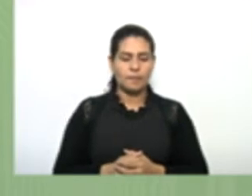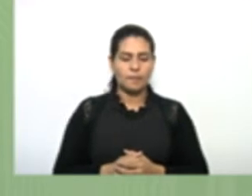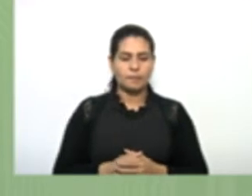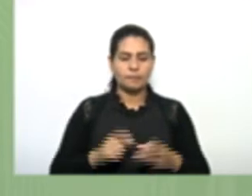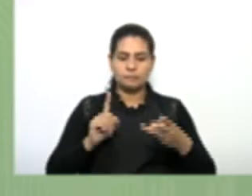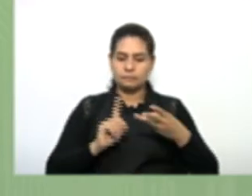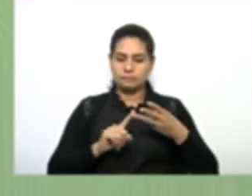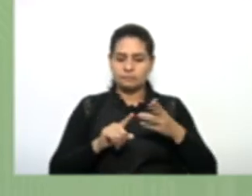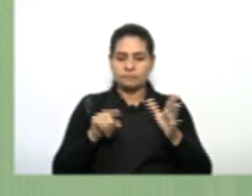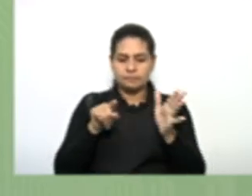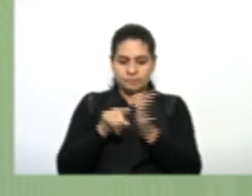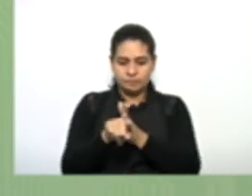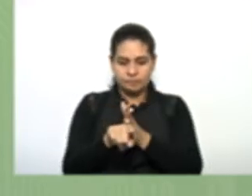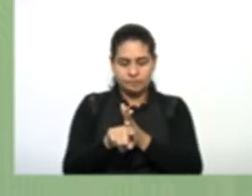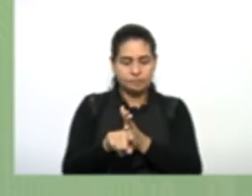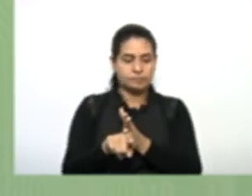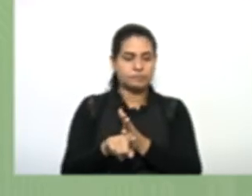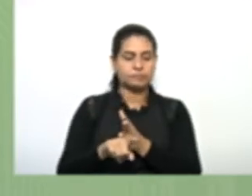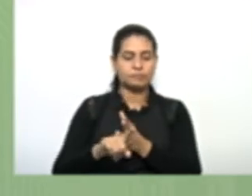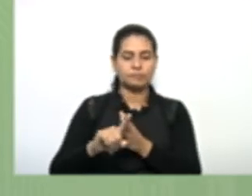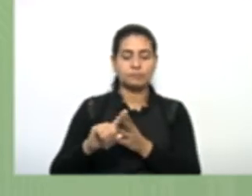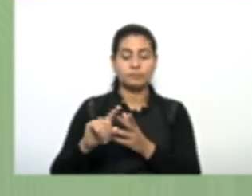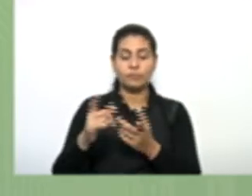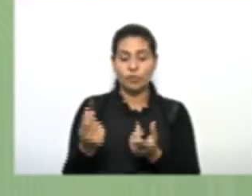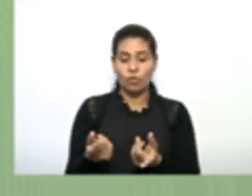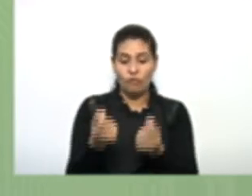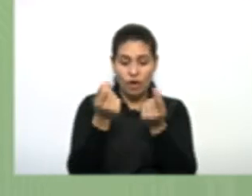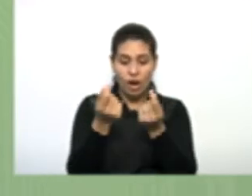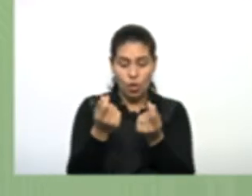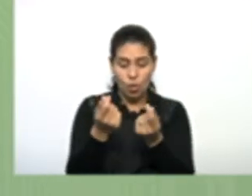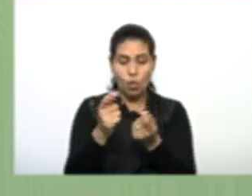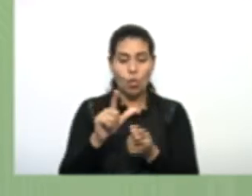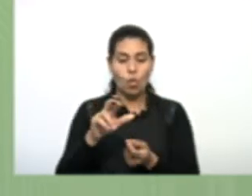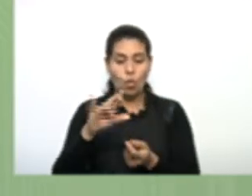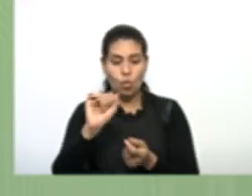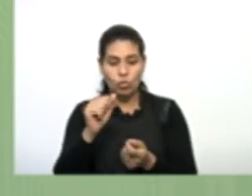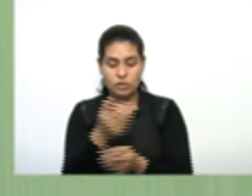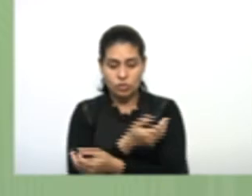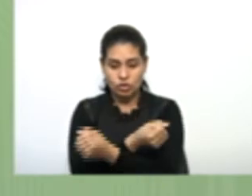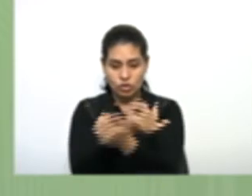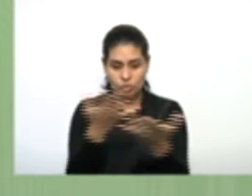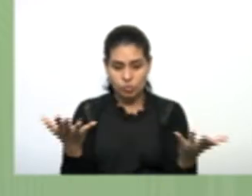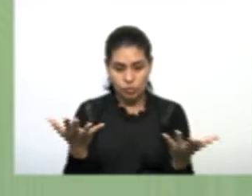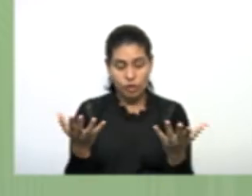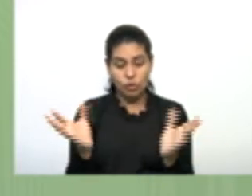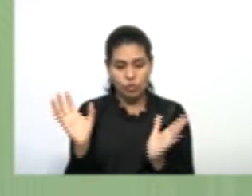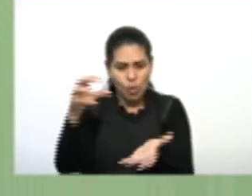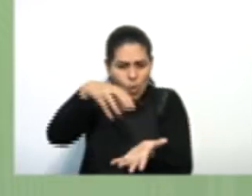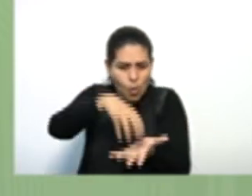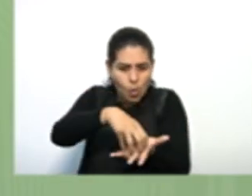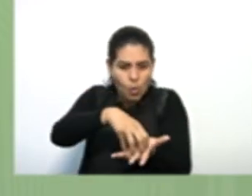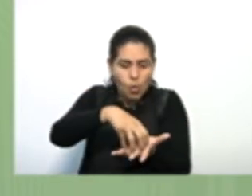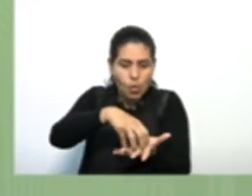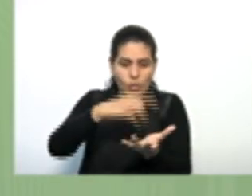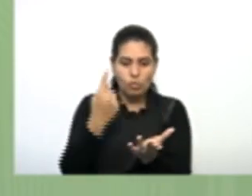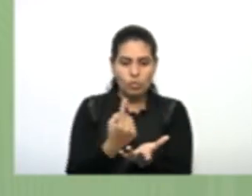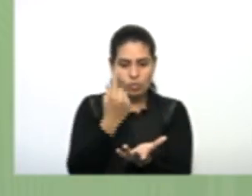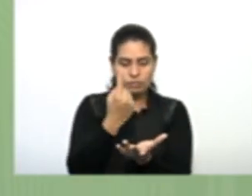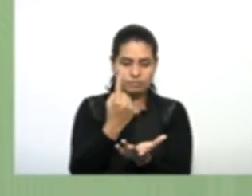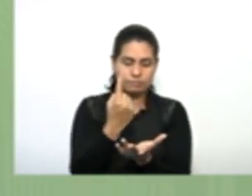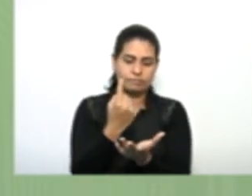Partindo agora para a terceira pergunta, seus rendimentos são distribuídos ou são concentrados?